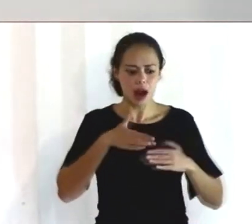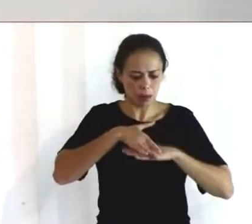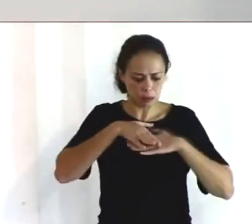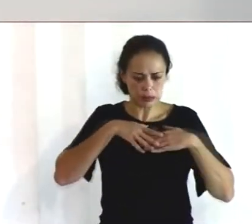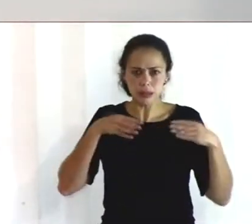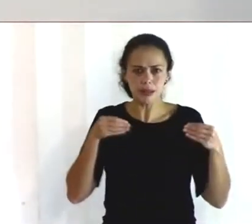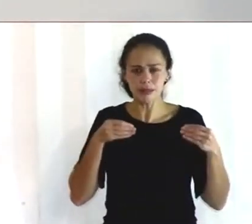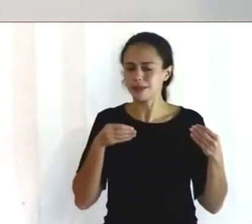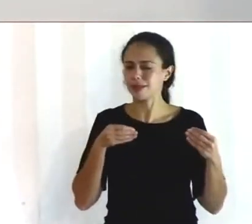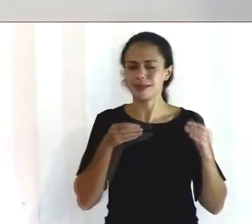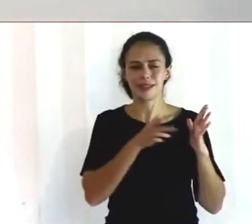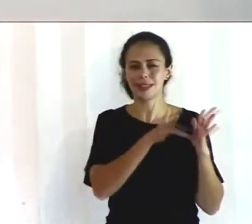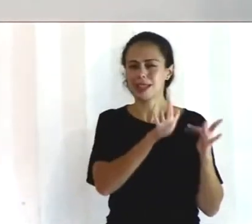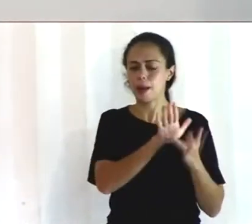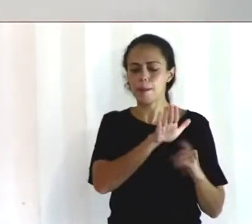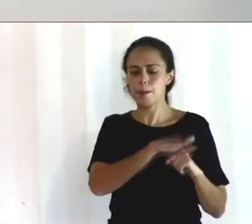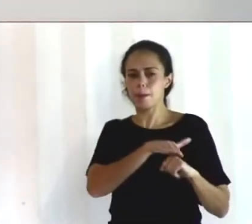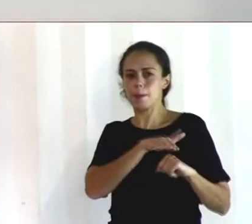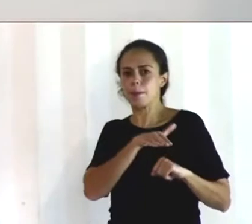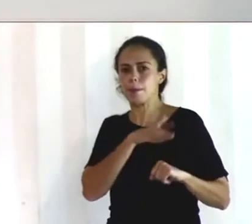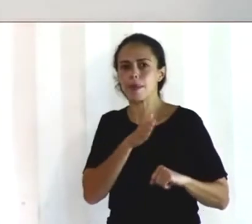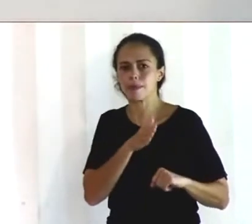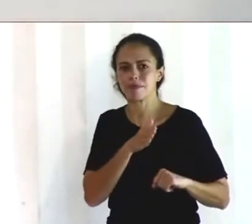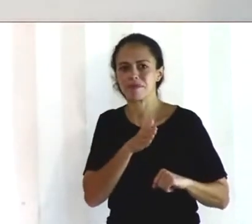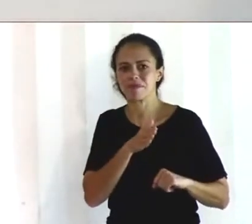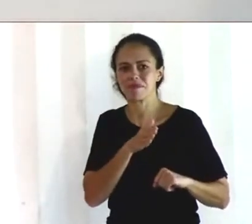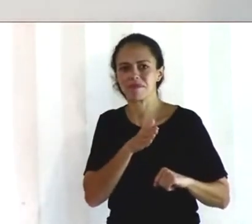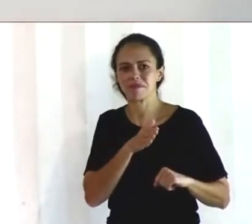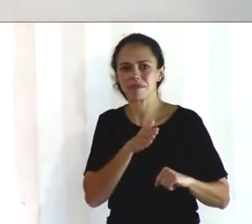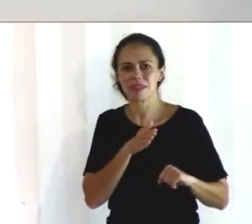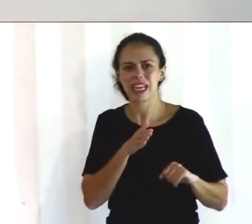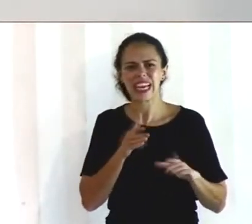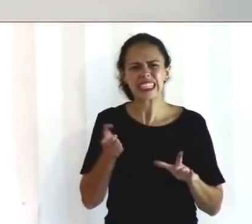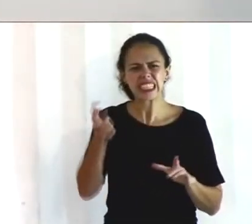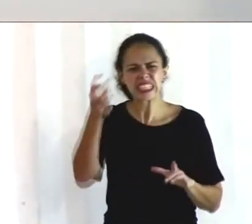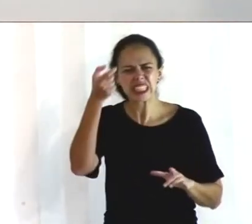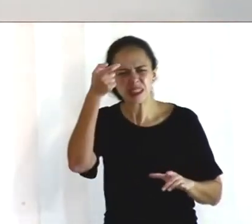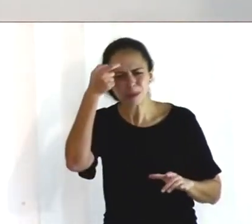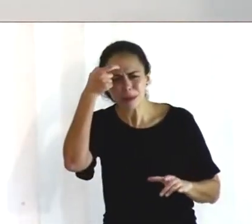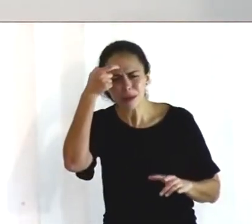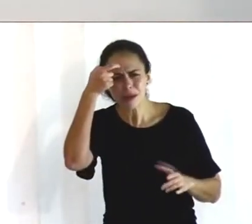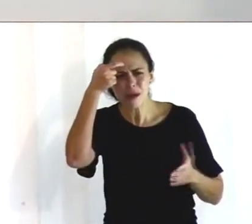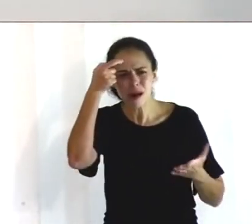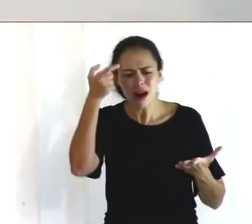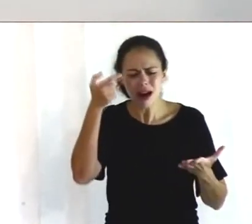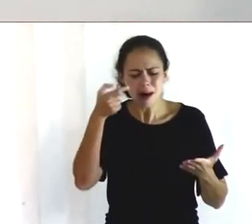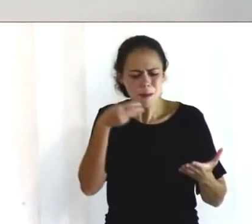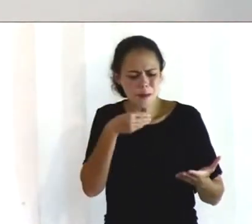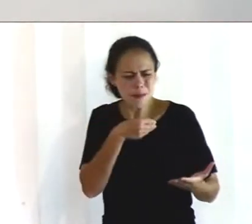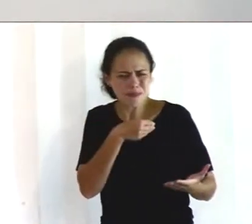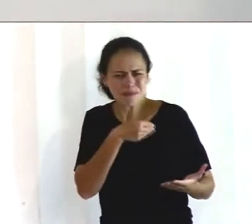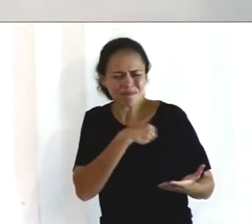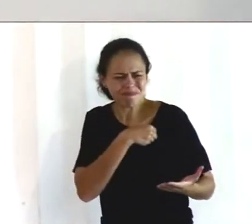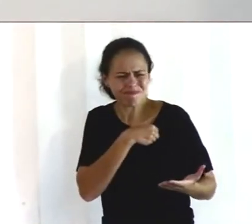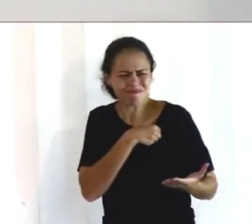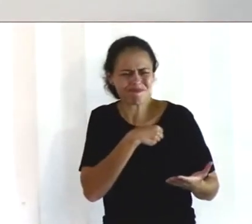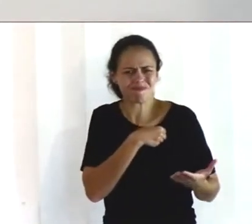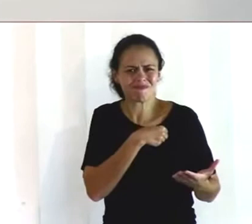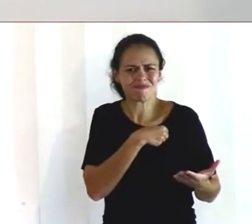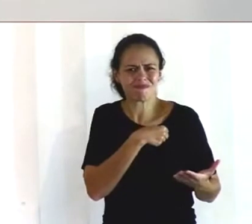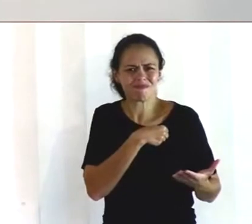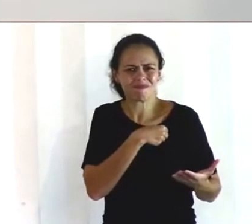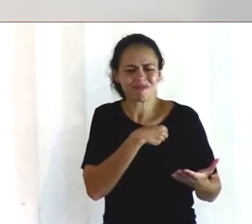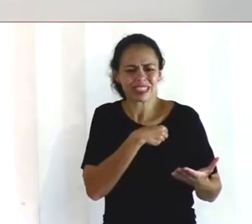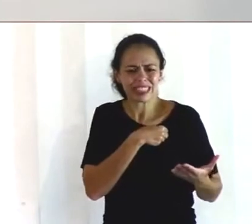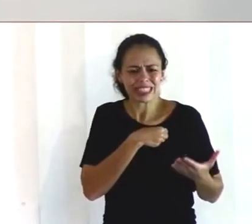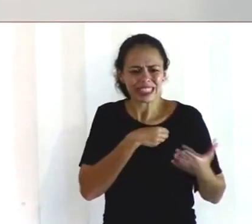remédio para quando ficamos travados nos limites da nossa humanidade pecaminosa. Aqui nós temos um tratamento da parte